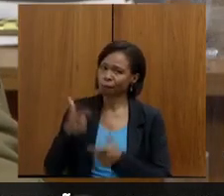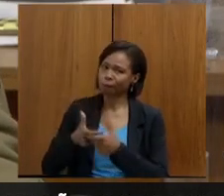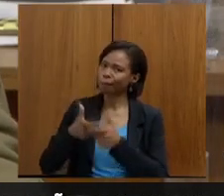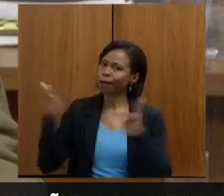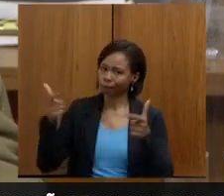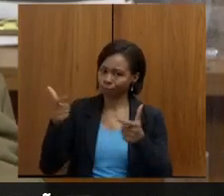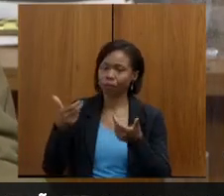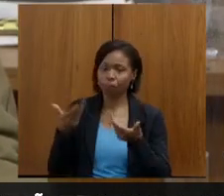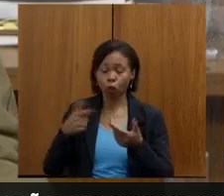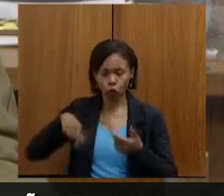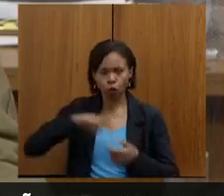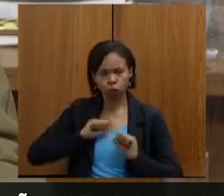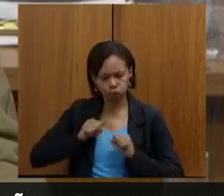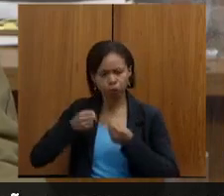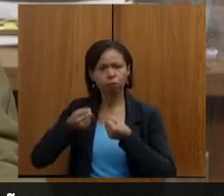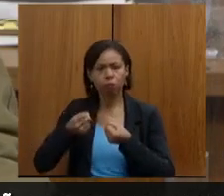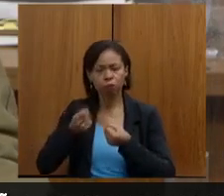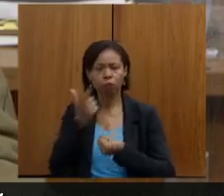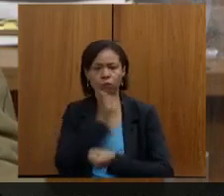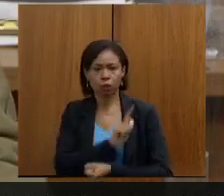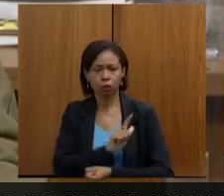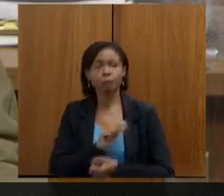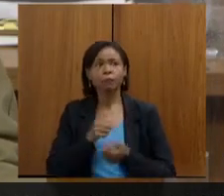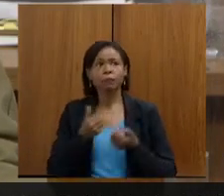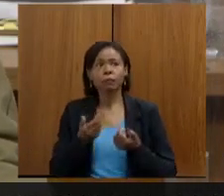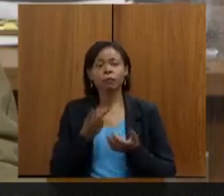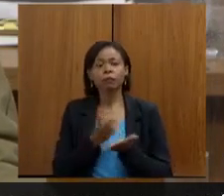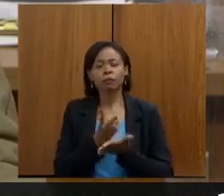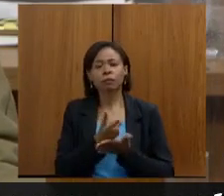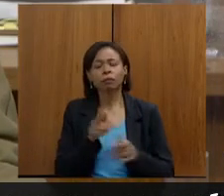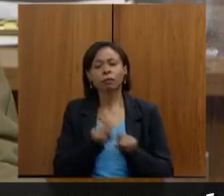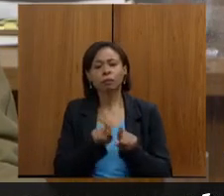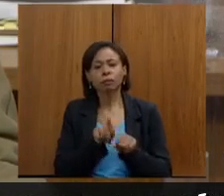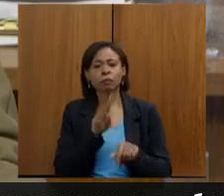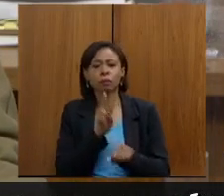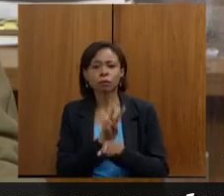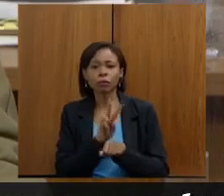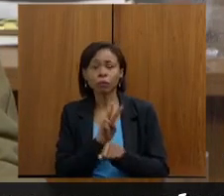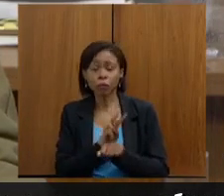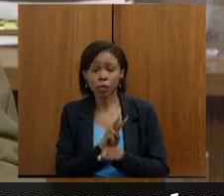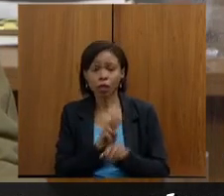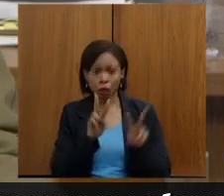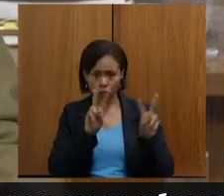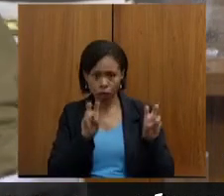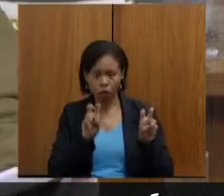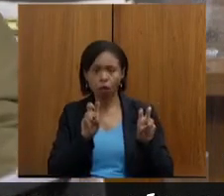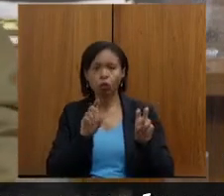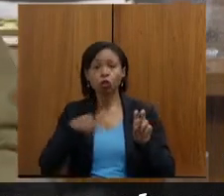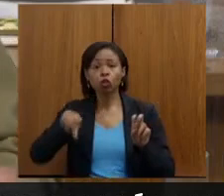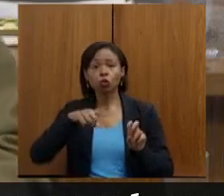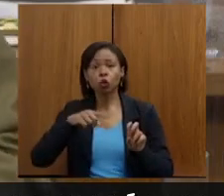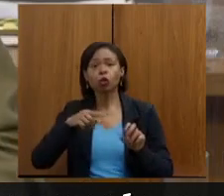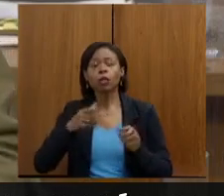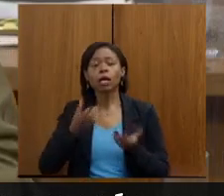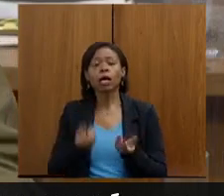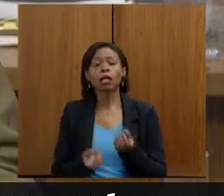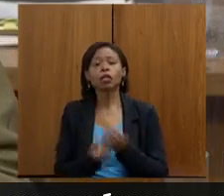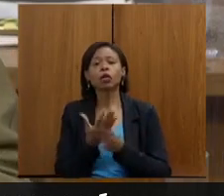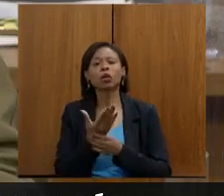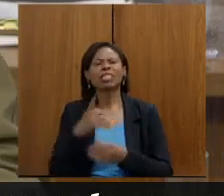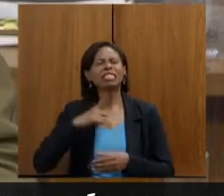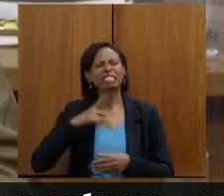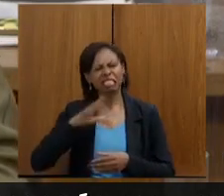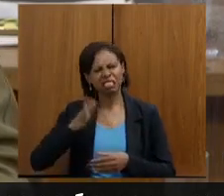É continuando a proteção ainda nossa aí a nossa a gente desenvolveu o Instituto na gente já tem